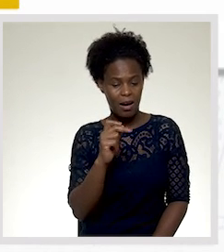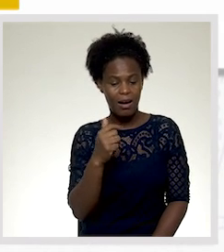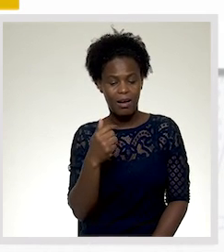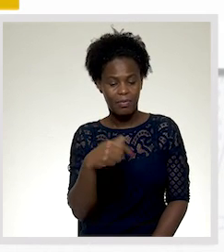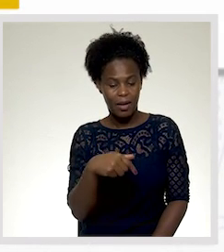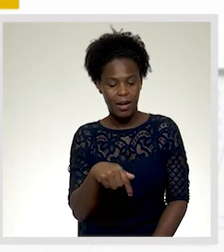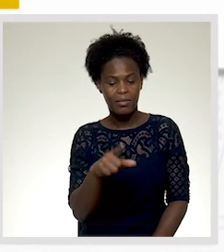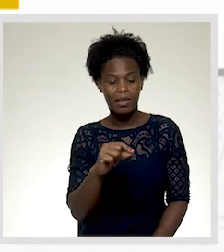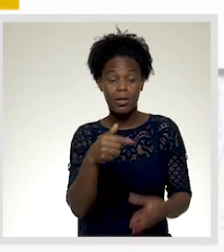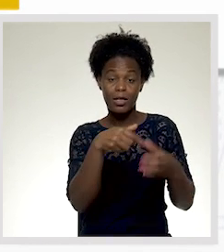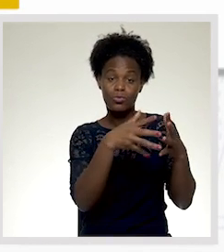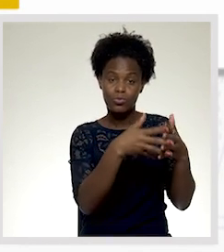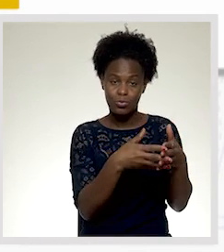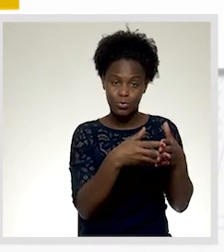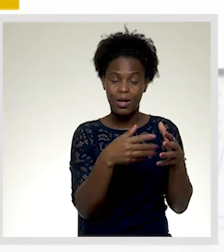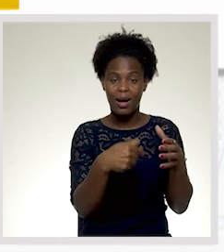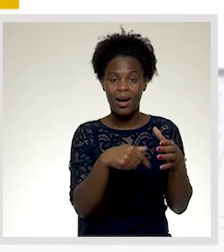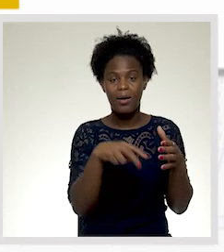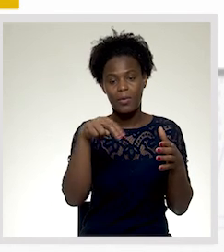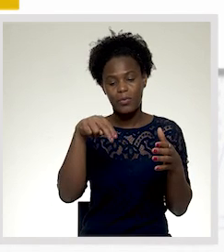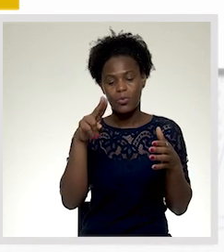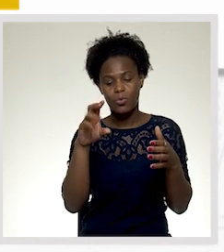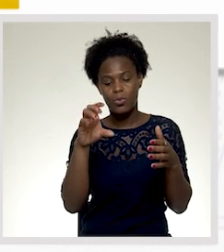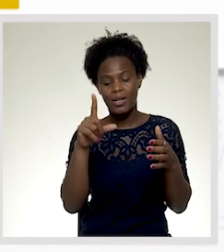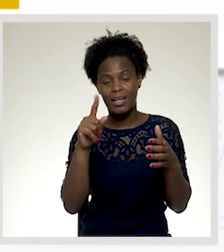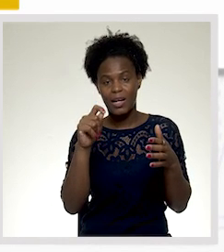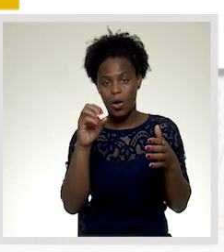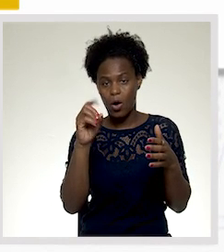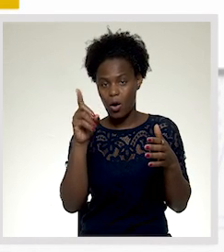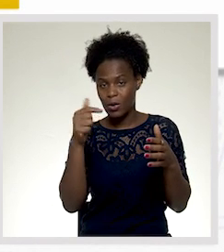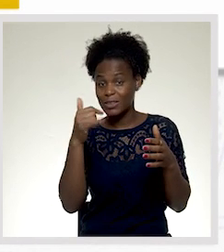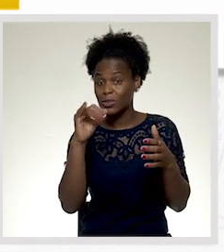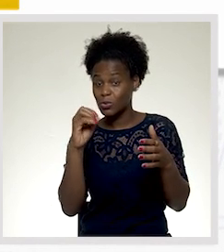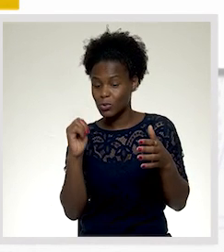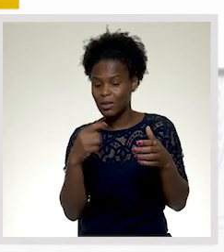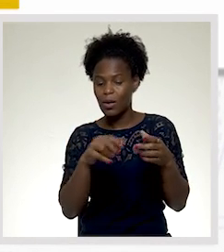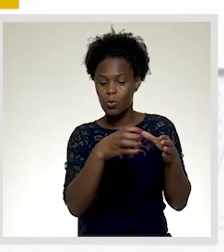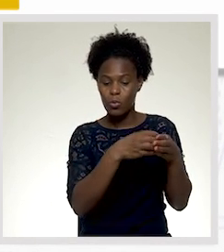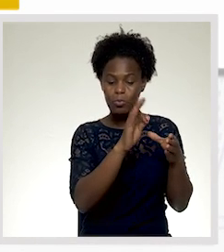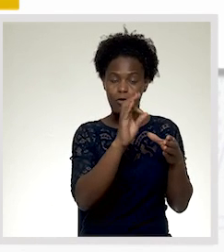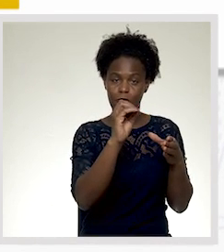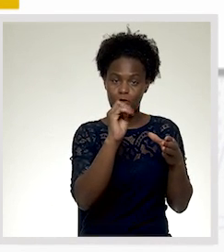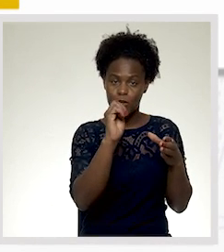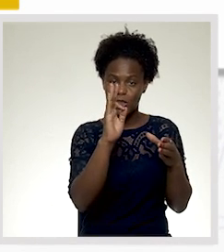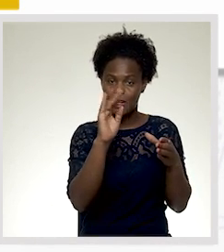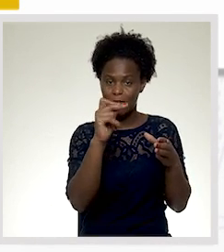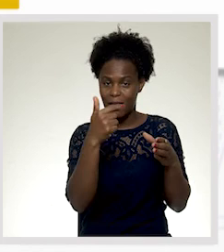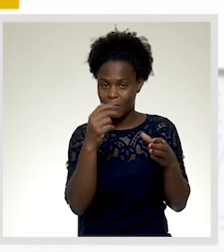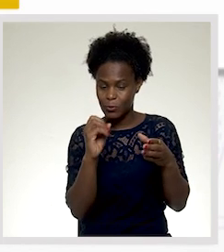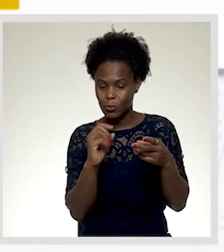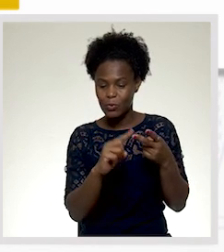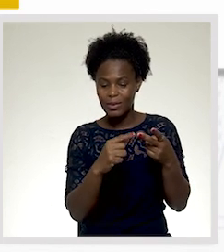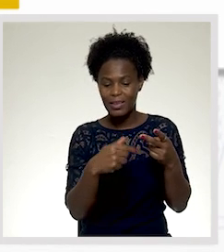estruturas, os nucleótidos que são constituídos por um grupo fosfato ou ácido fosfórico, tem uma pentose,